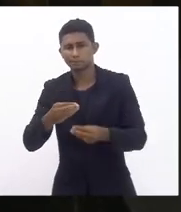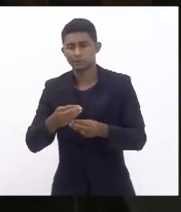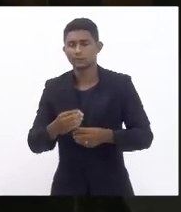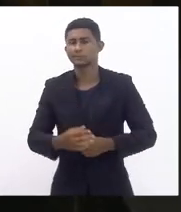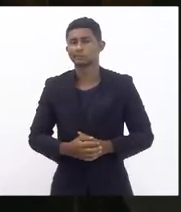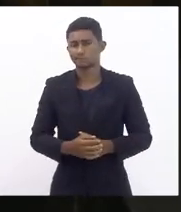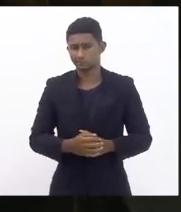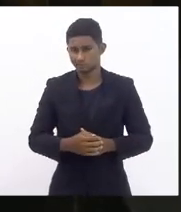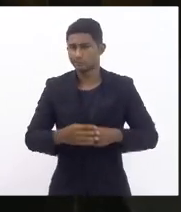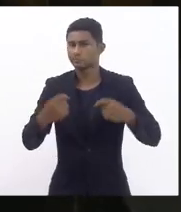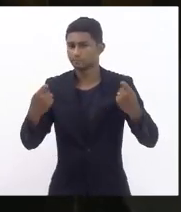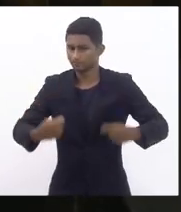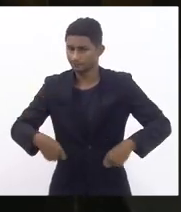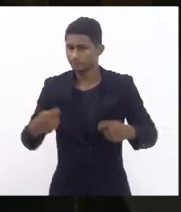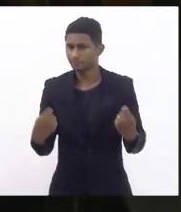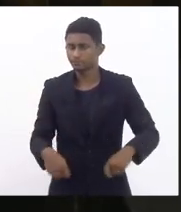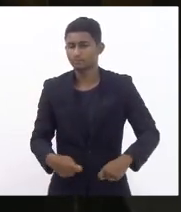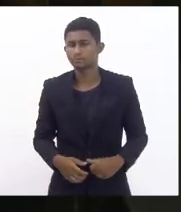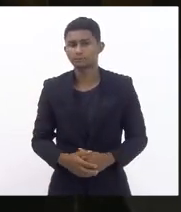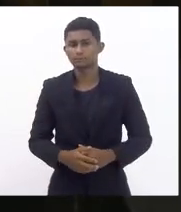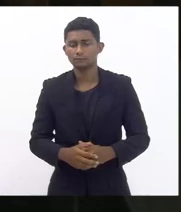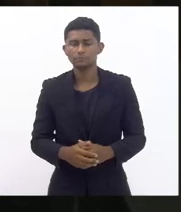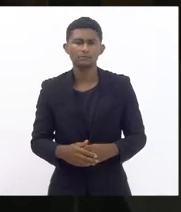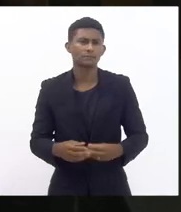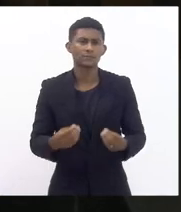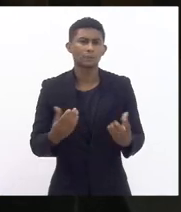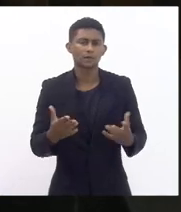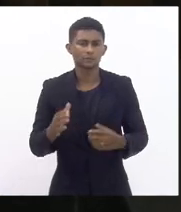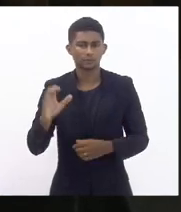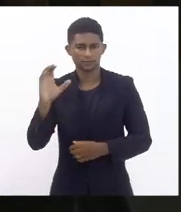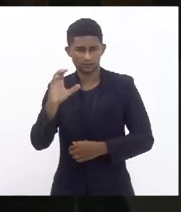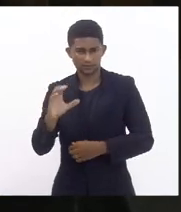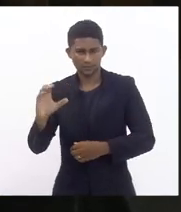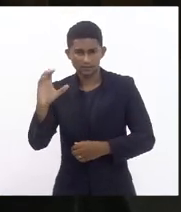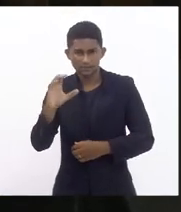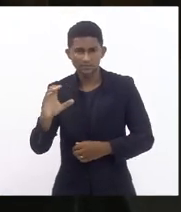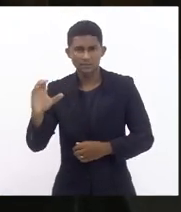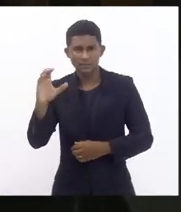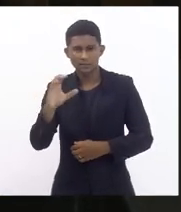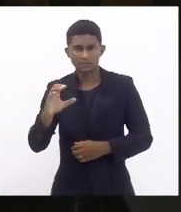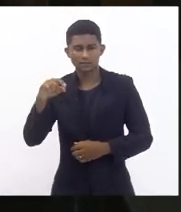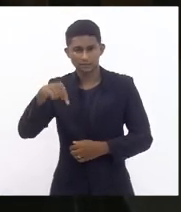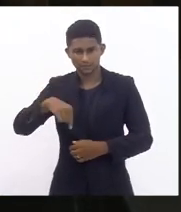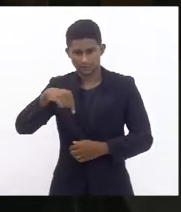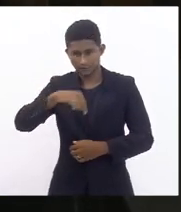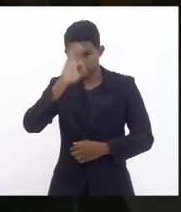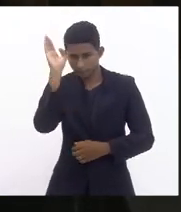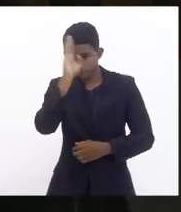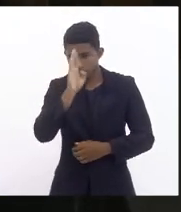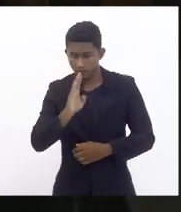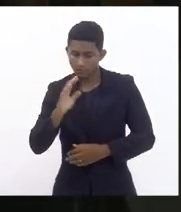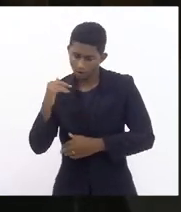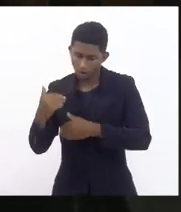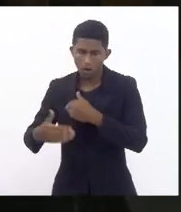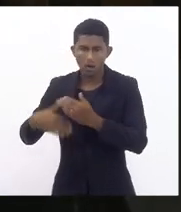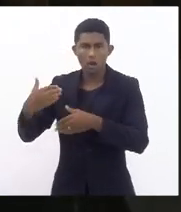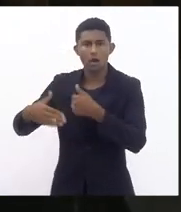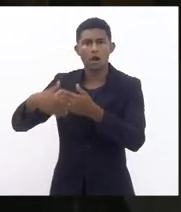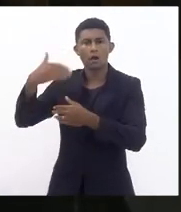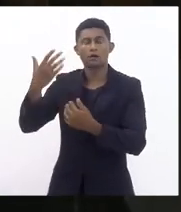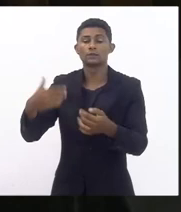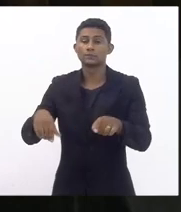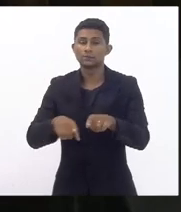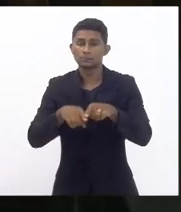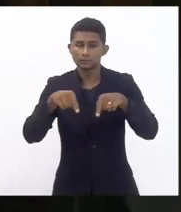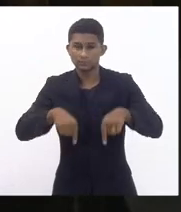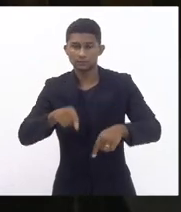efetivas para o progresso da ciência do nosso país, do nosso